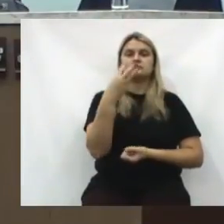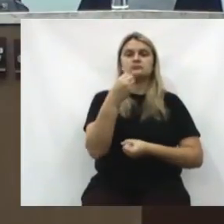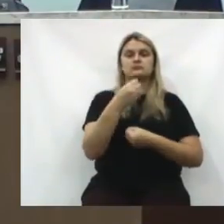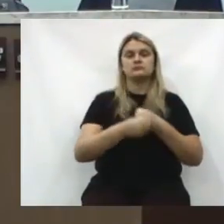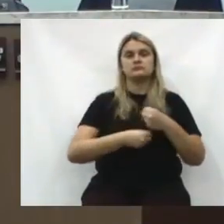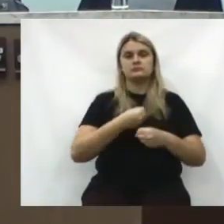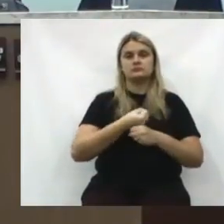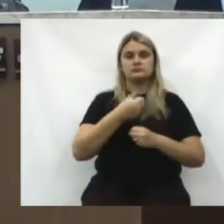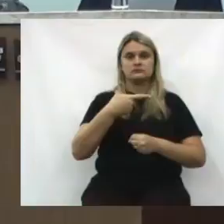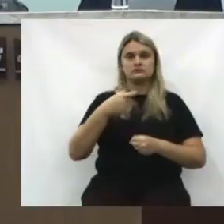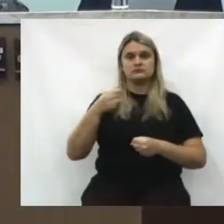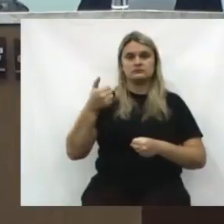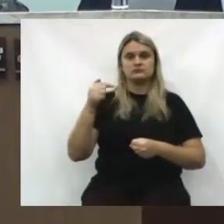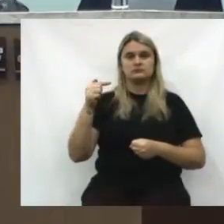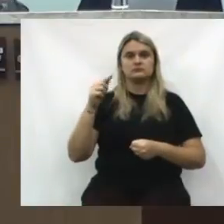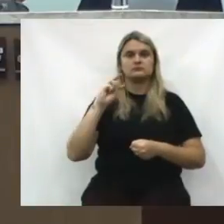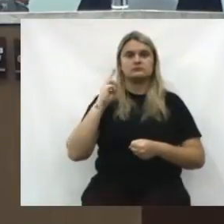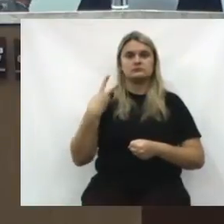Número